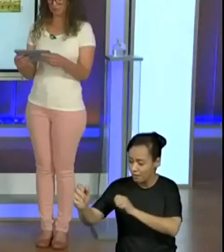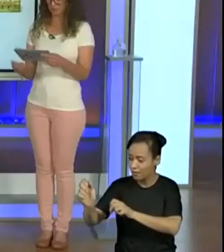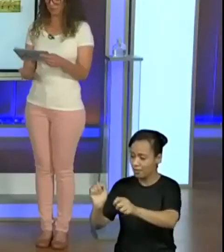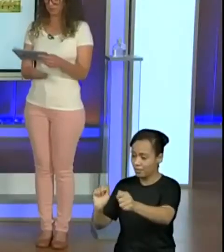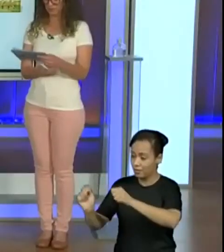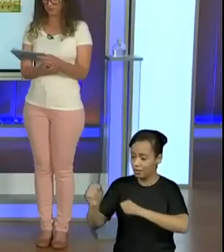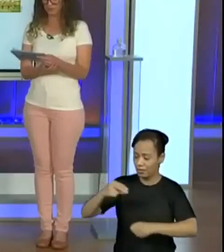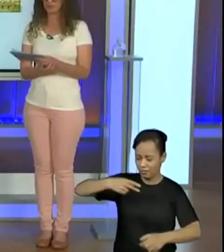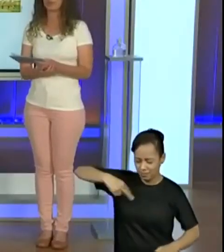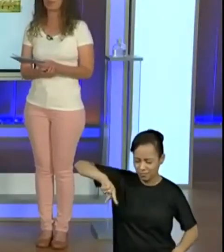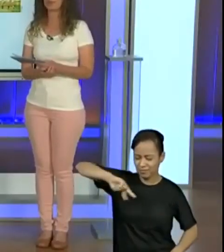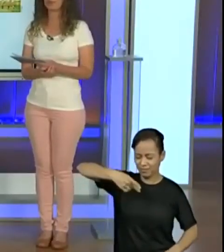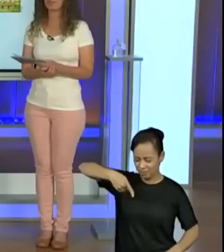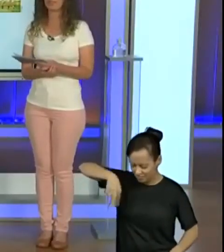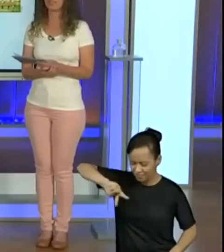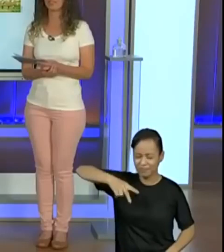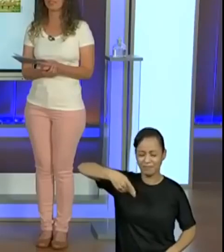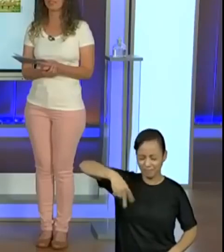Ah,